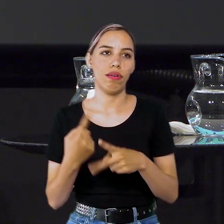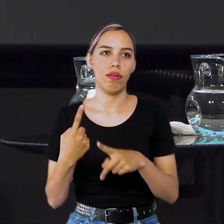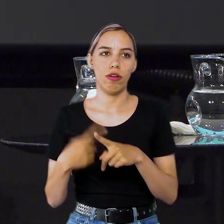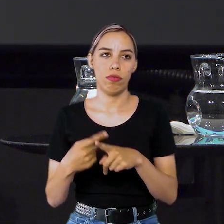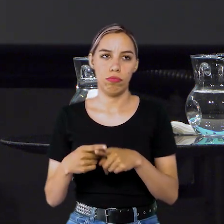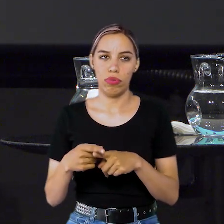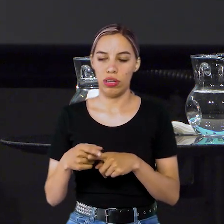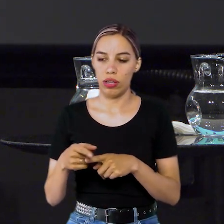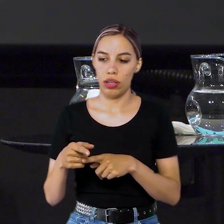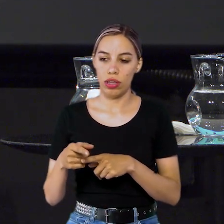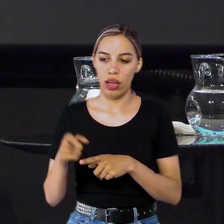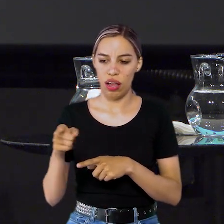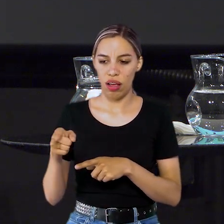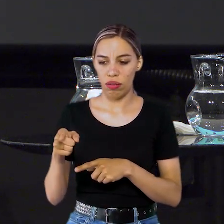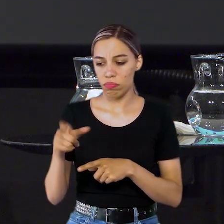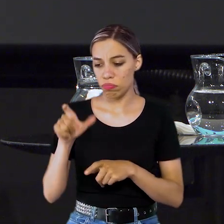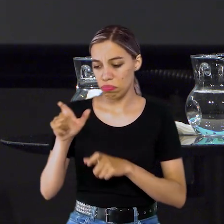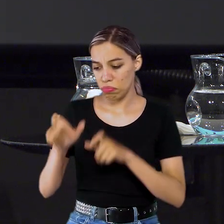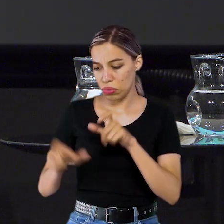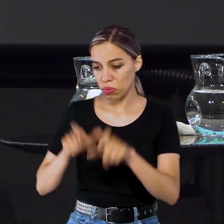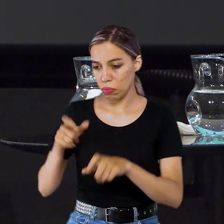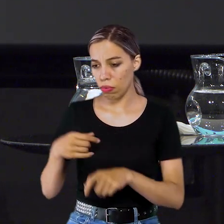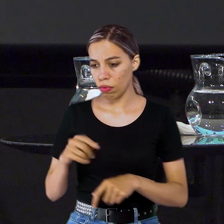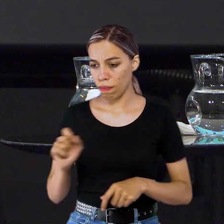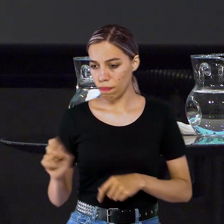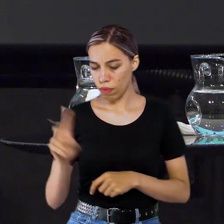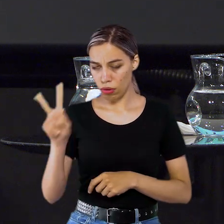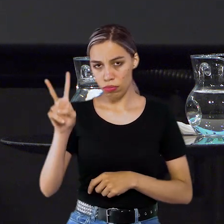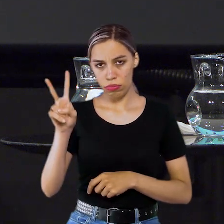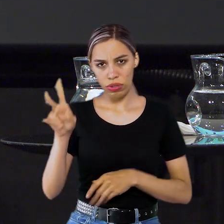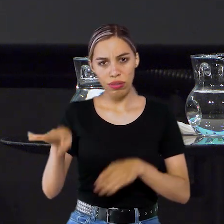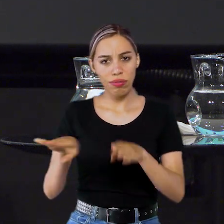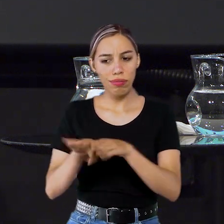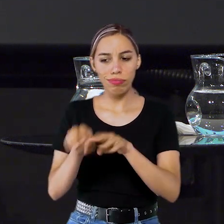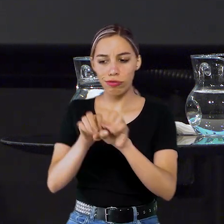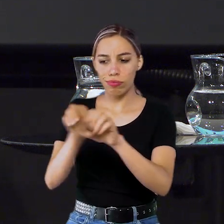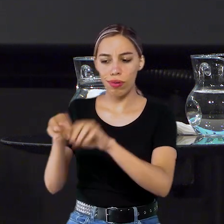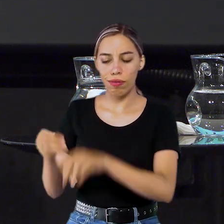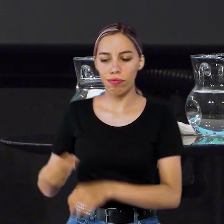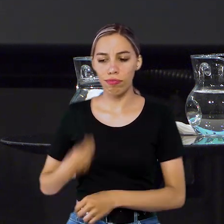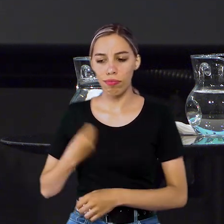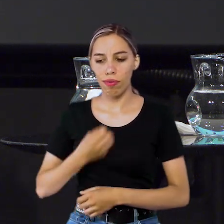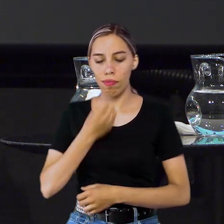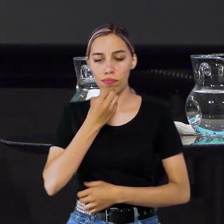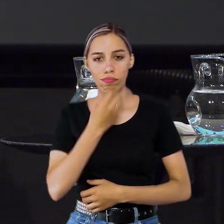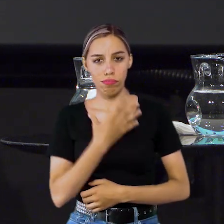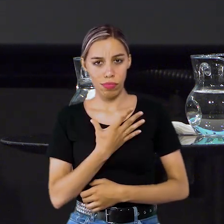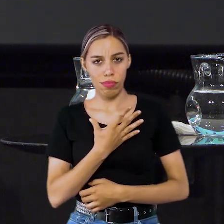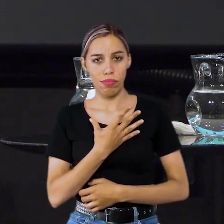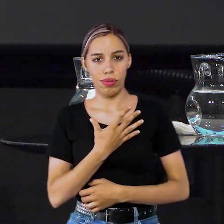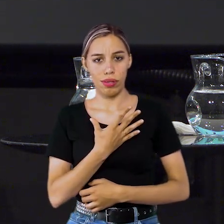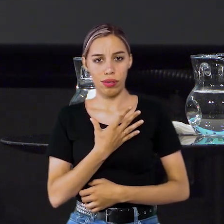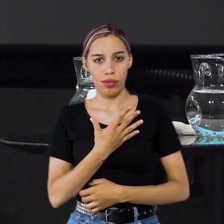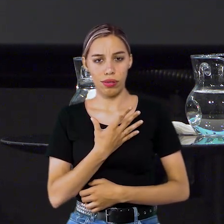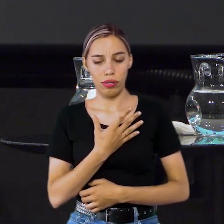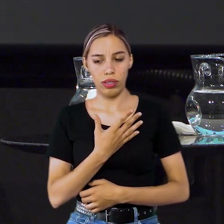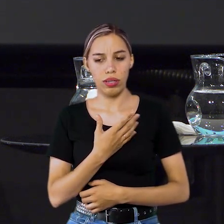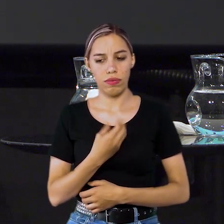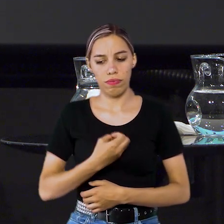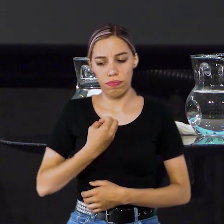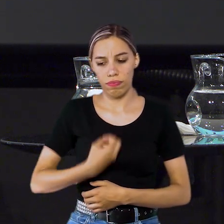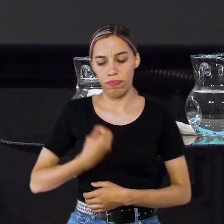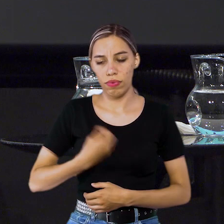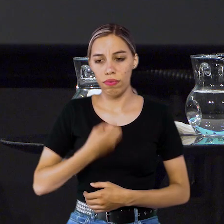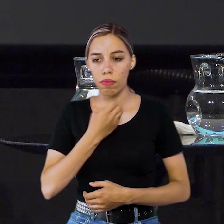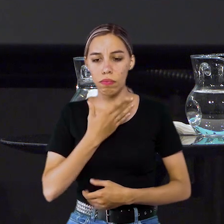seres de virtudes, e viver bem, né? Viver estar sempre bem com o